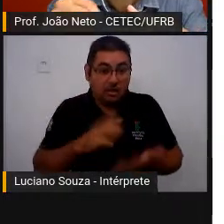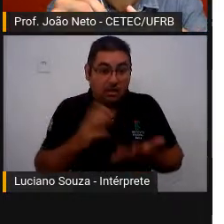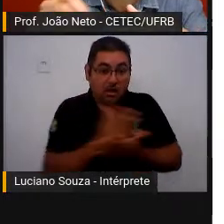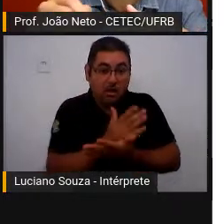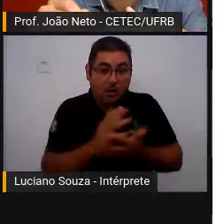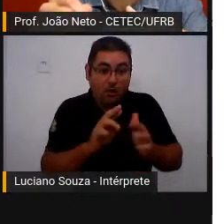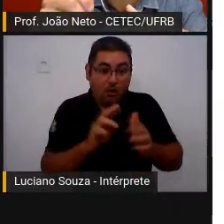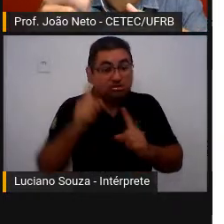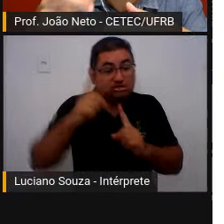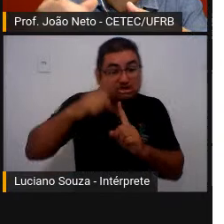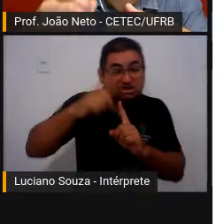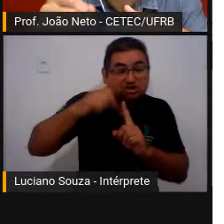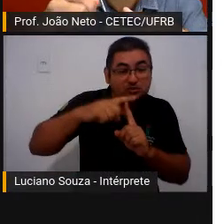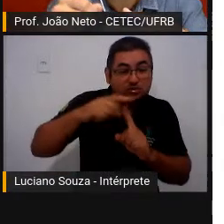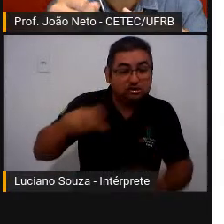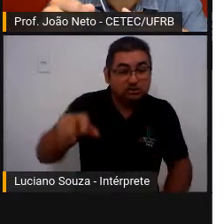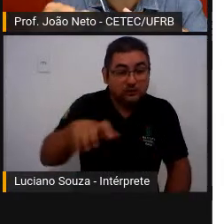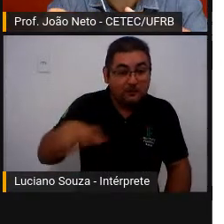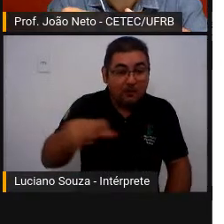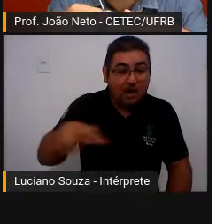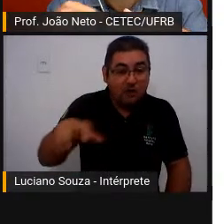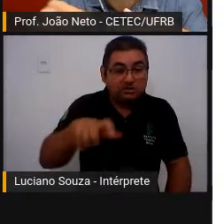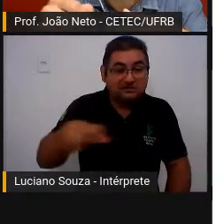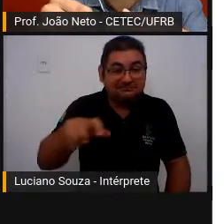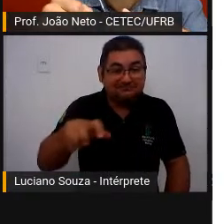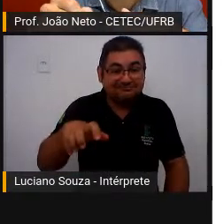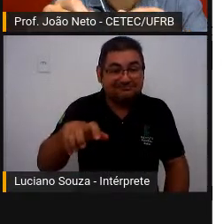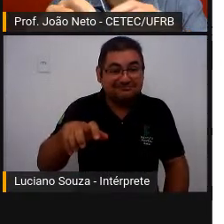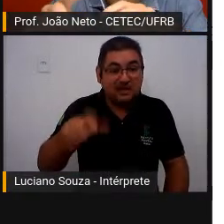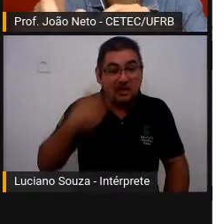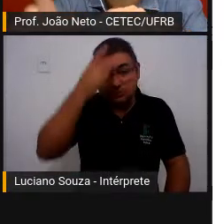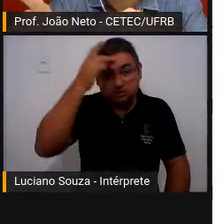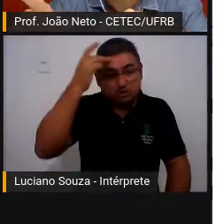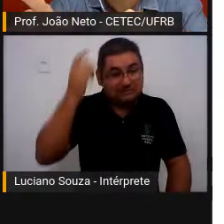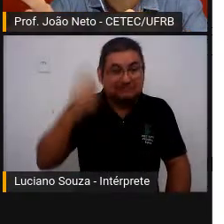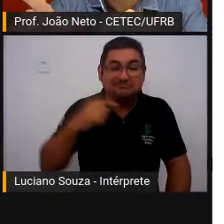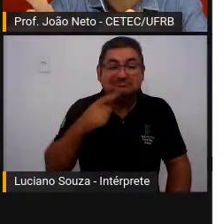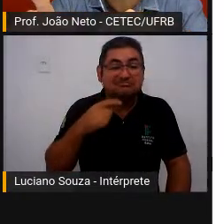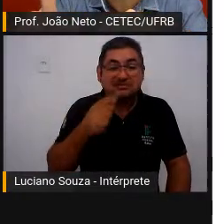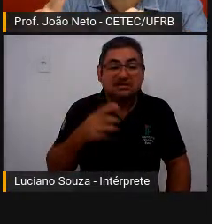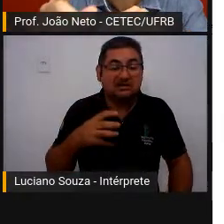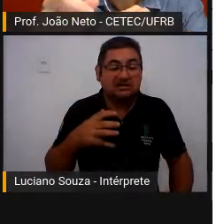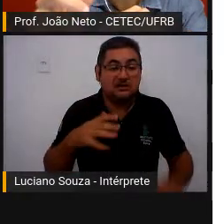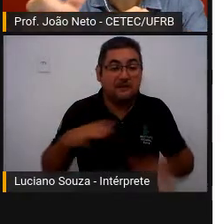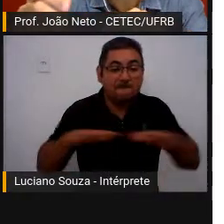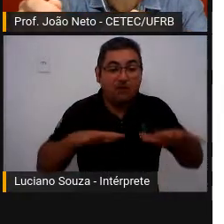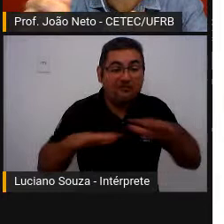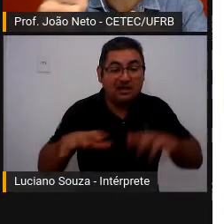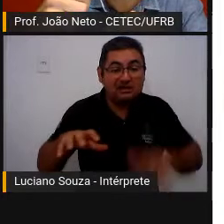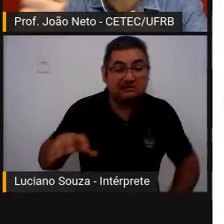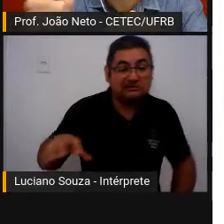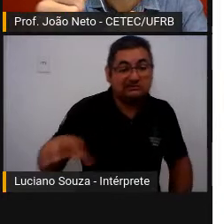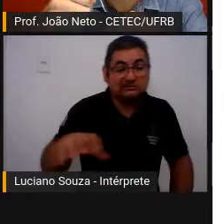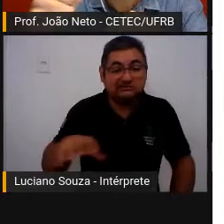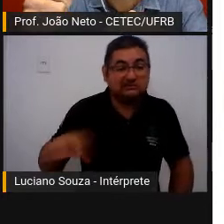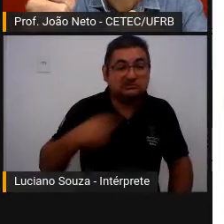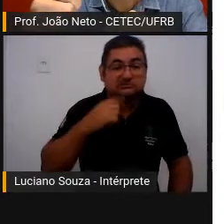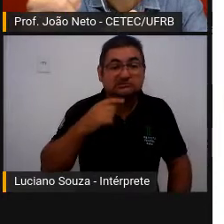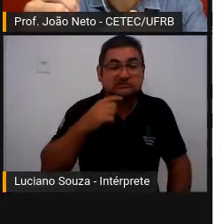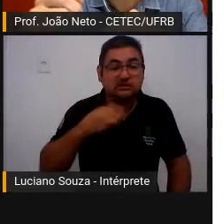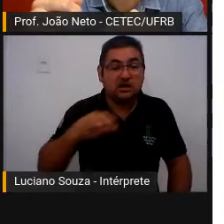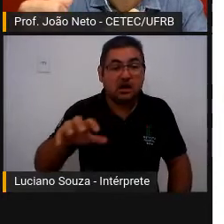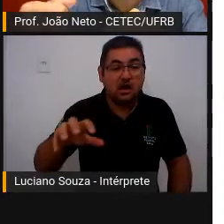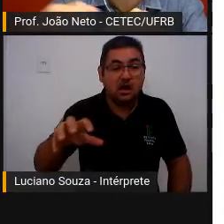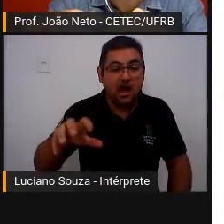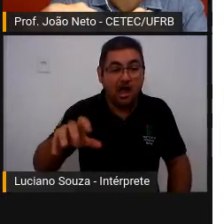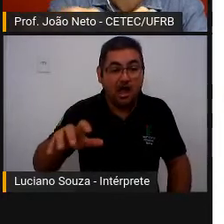maus por exemplo para pessoas que não conseguem movimentar que nós temos no canto superior direito esse joystick